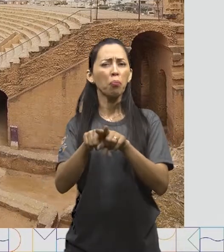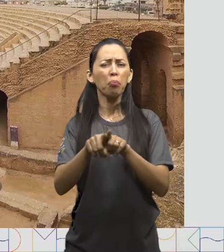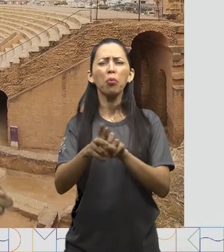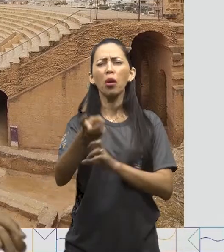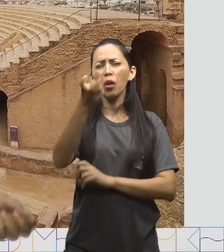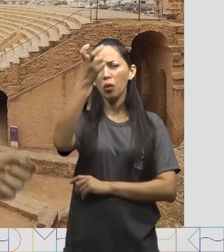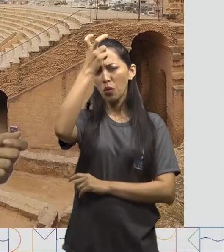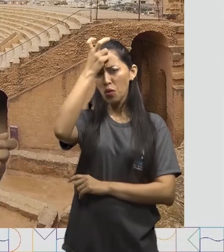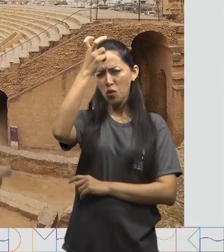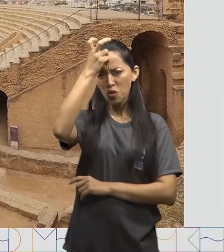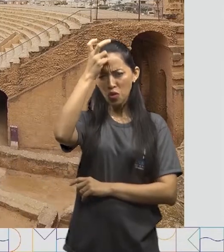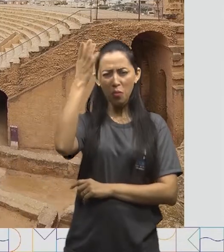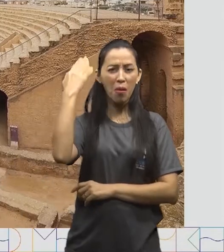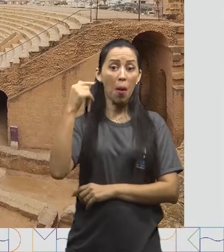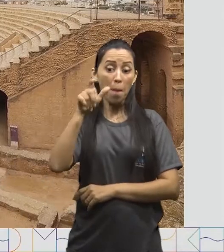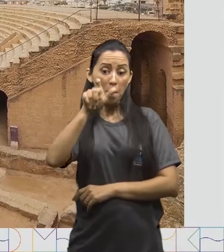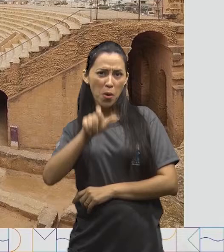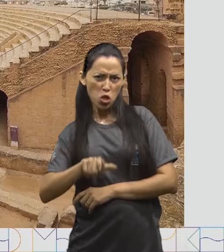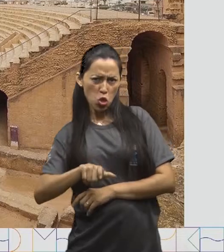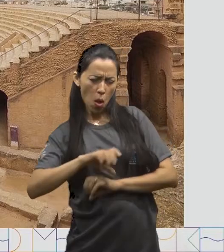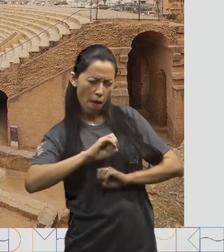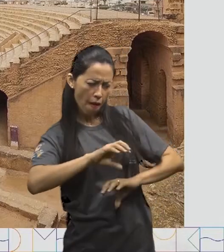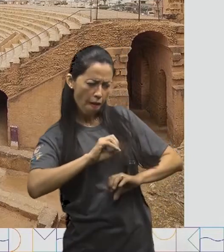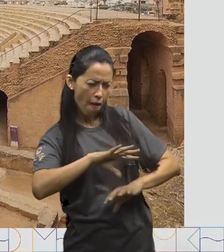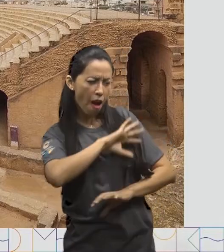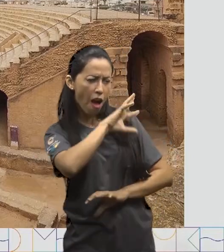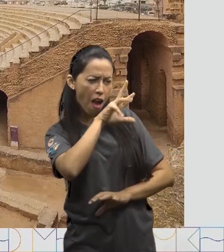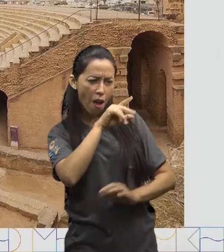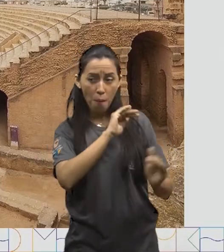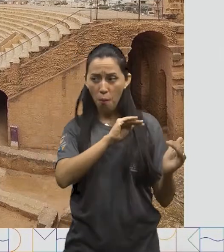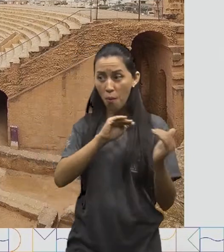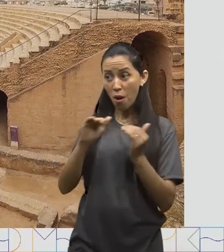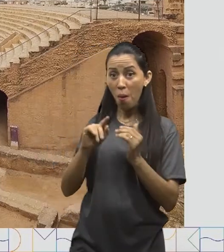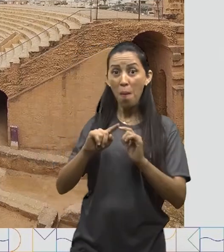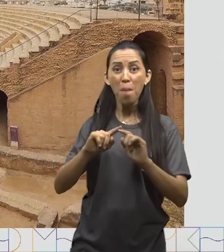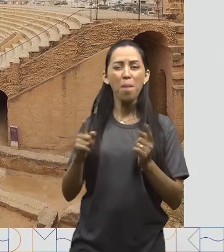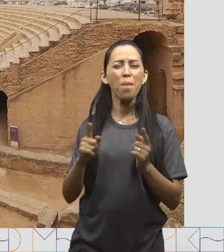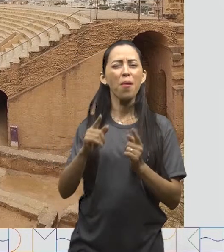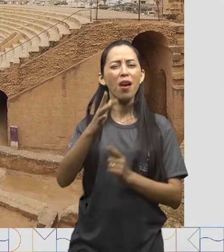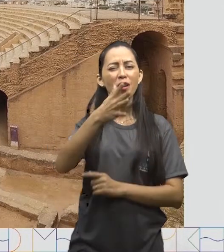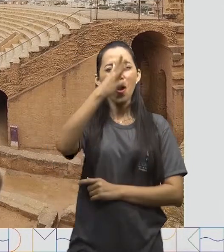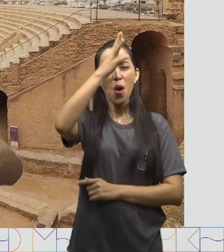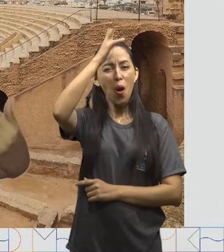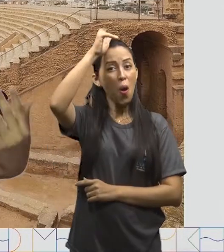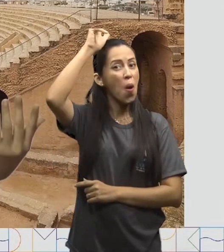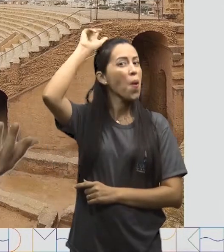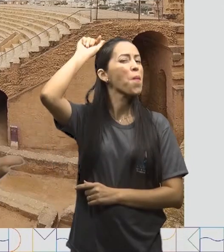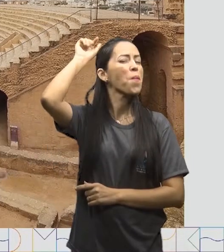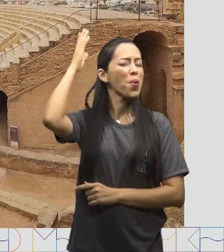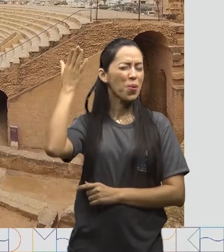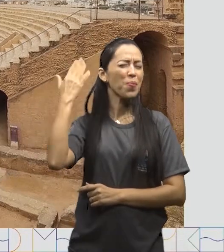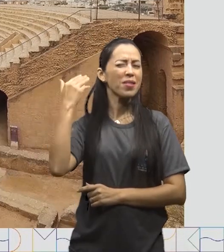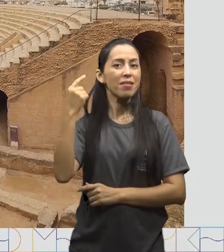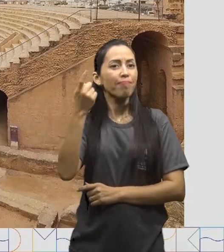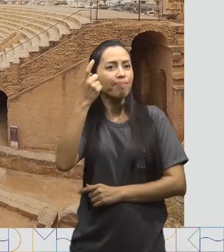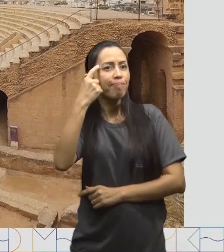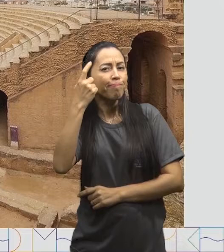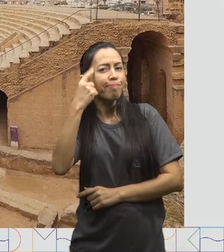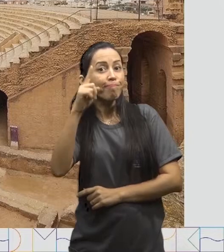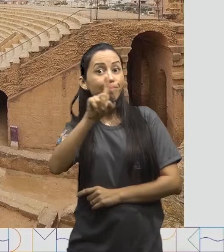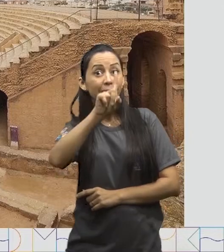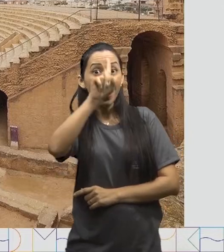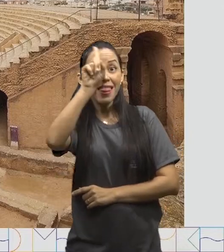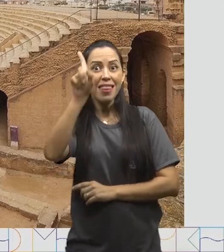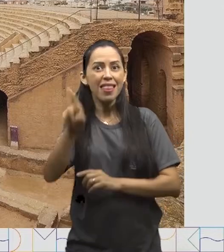Antigo, surgiram os domadores de animais, mas foram os antigos romanos que decidiram reunir